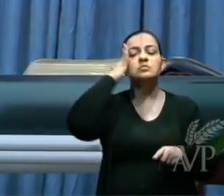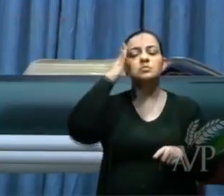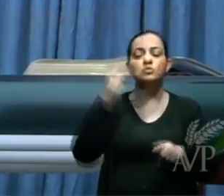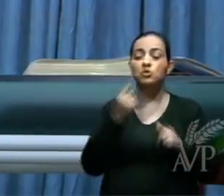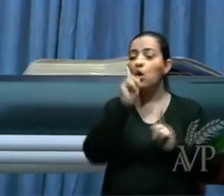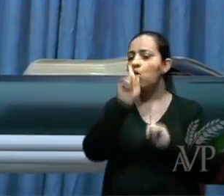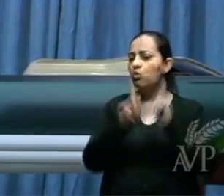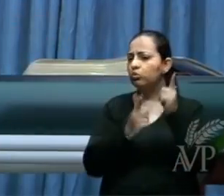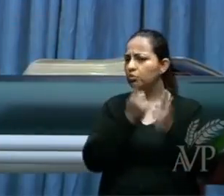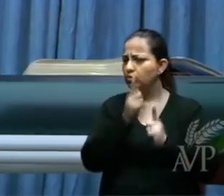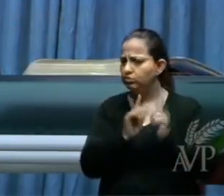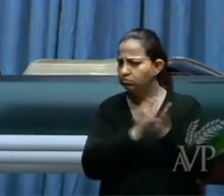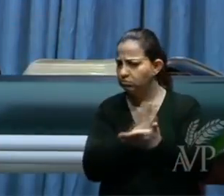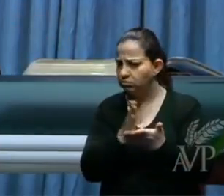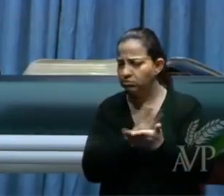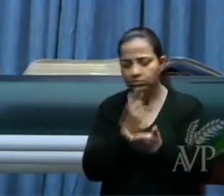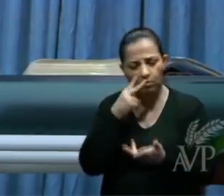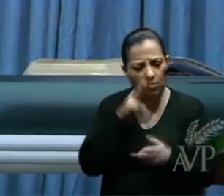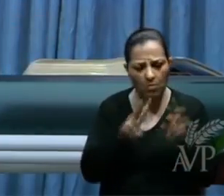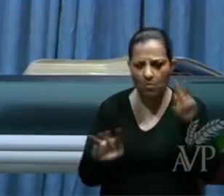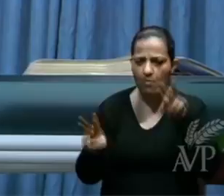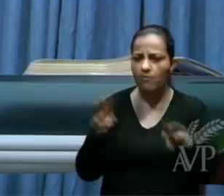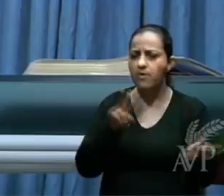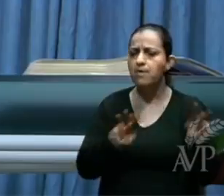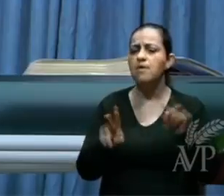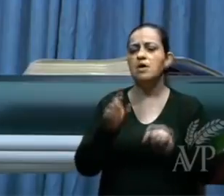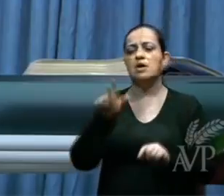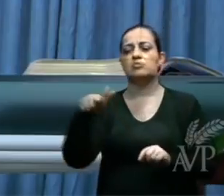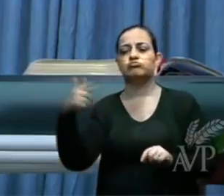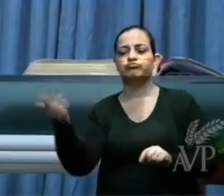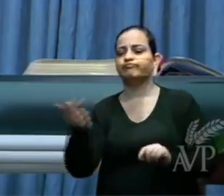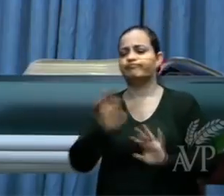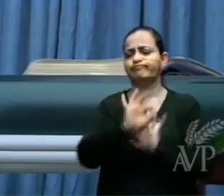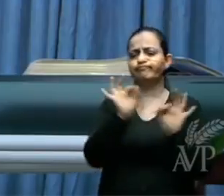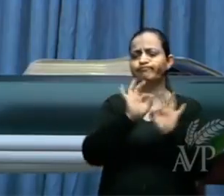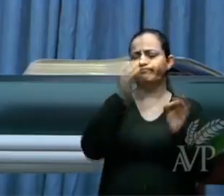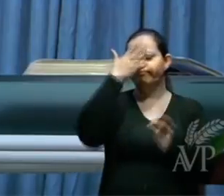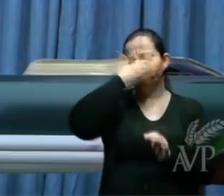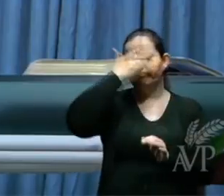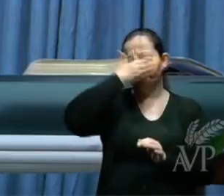em outros não vêem porque existe a noiva